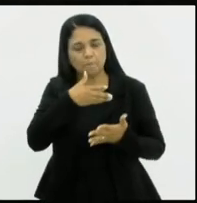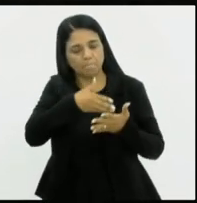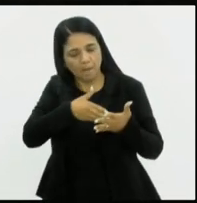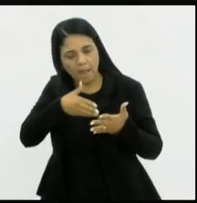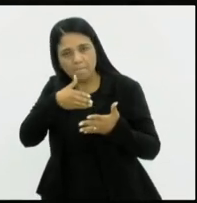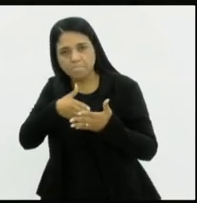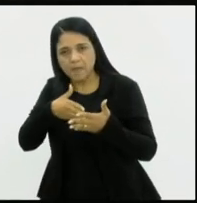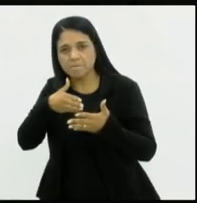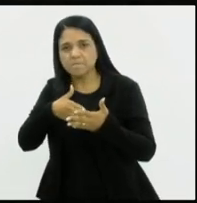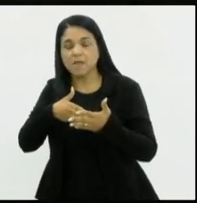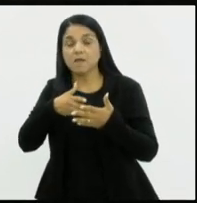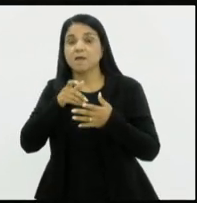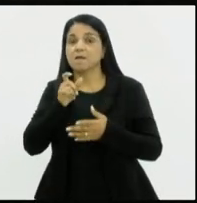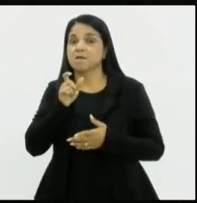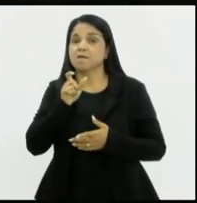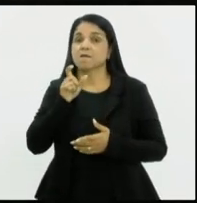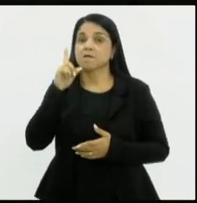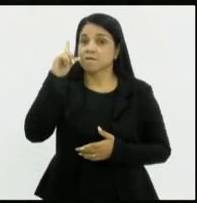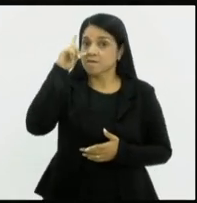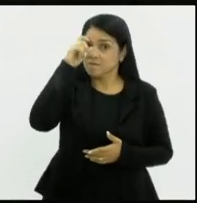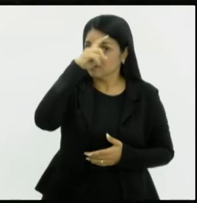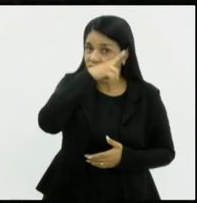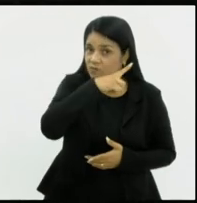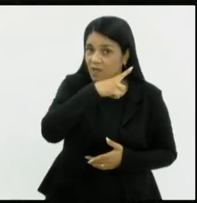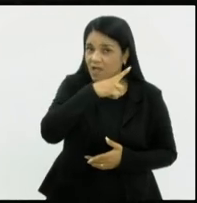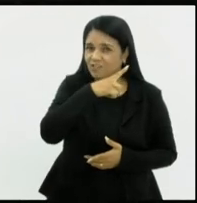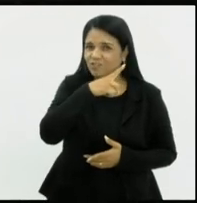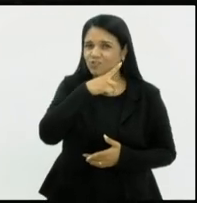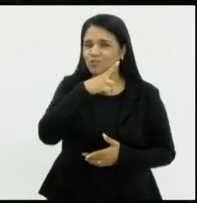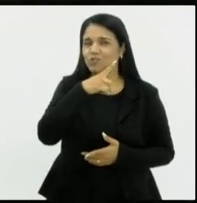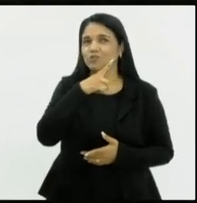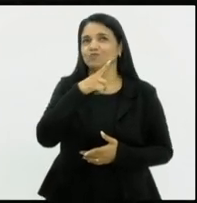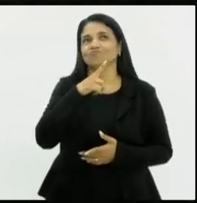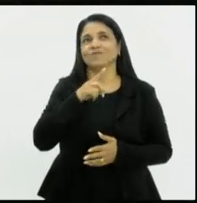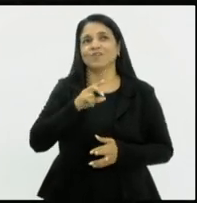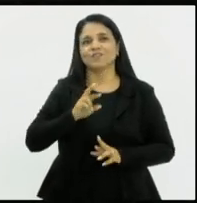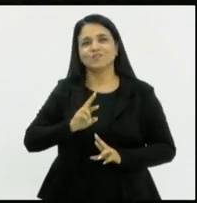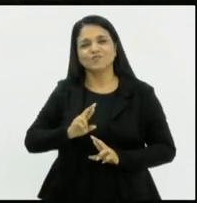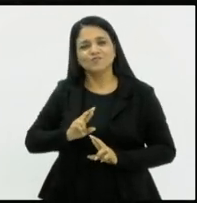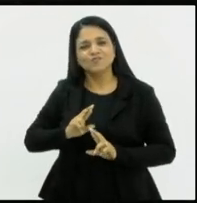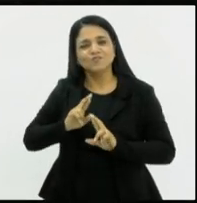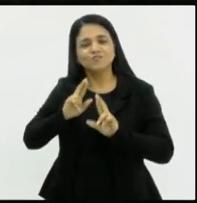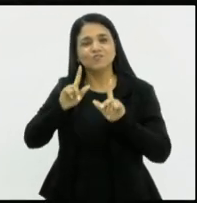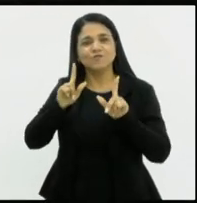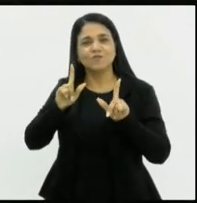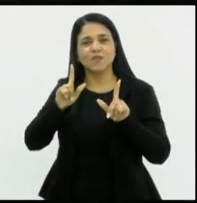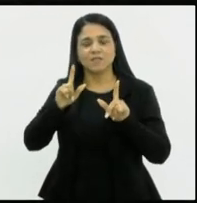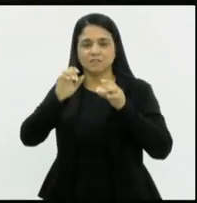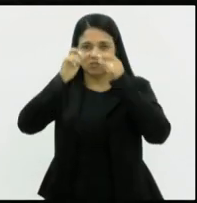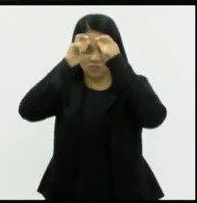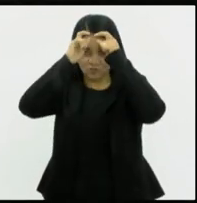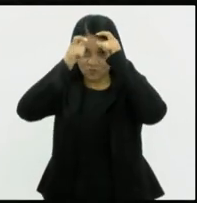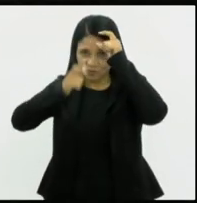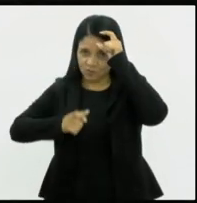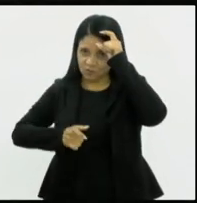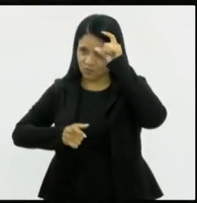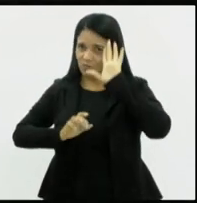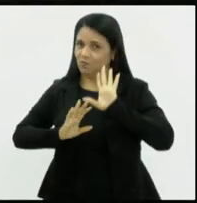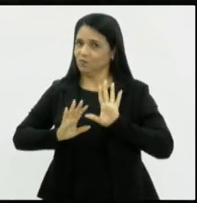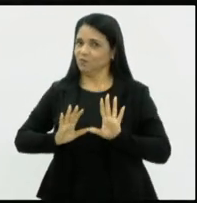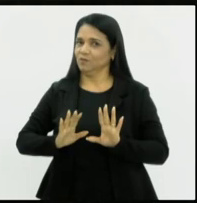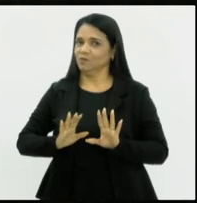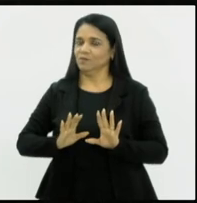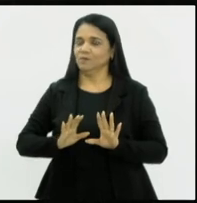sobre dificuldades, eu não me refiro às dificuldades trazidas, que não são tantas, pelo transtorno do espectro autista,